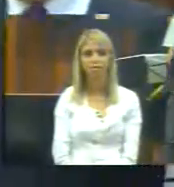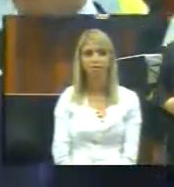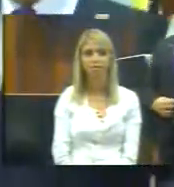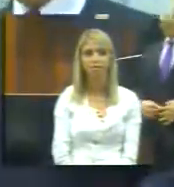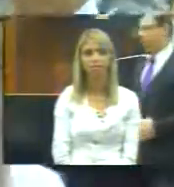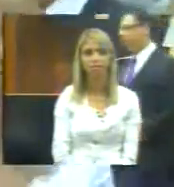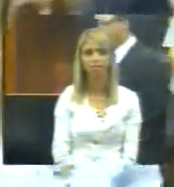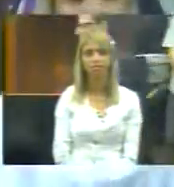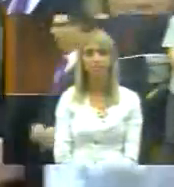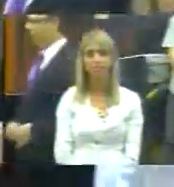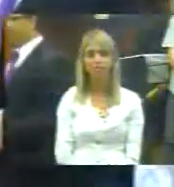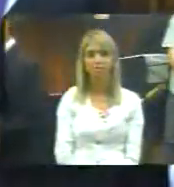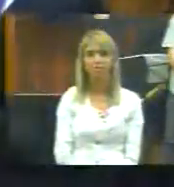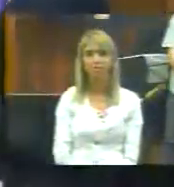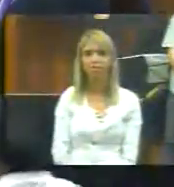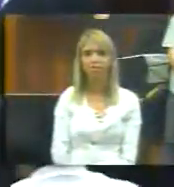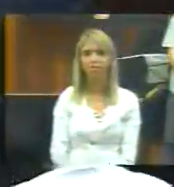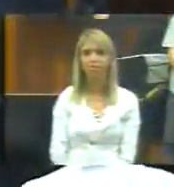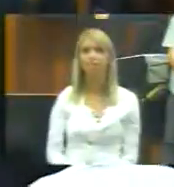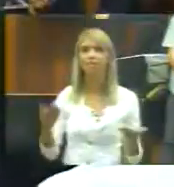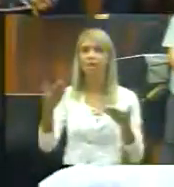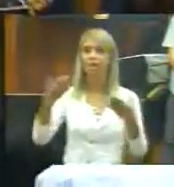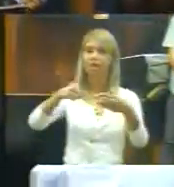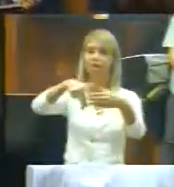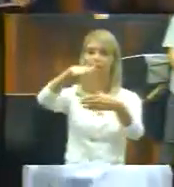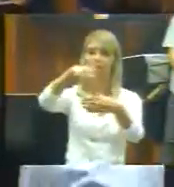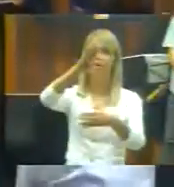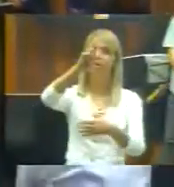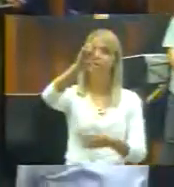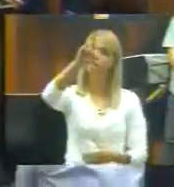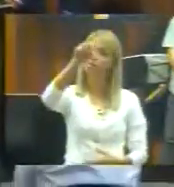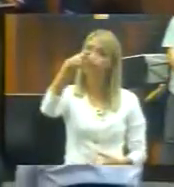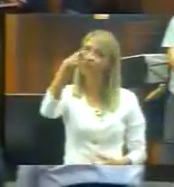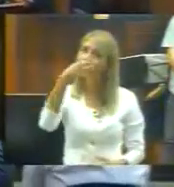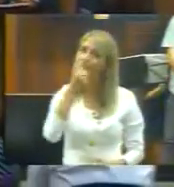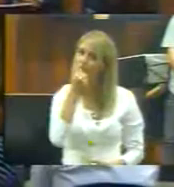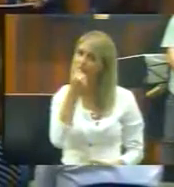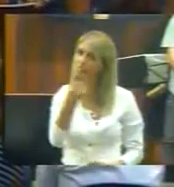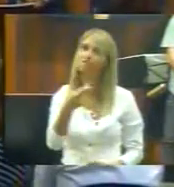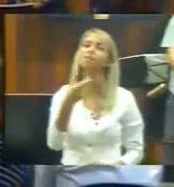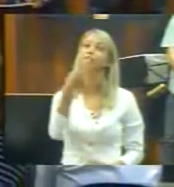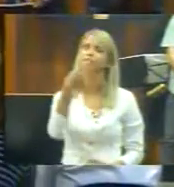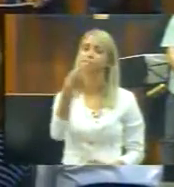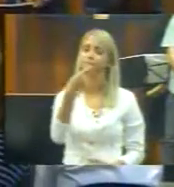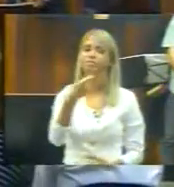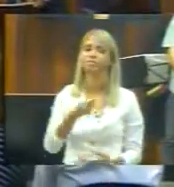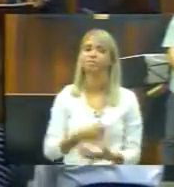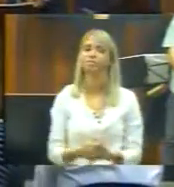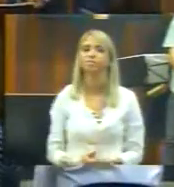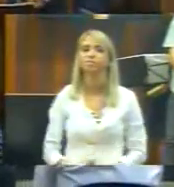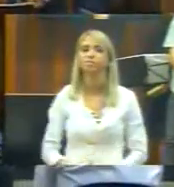Com a palavra, nossa mamãe Knauft, Bruna Knauft.